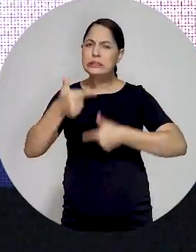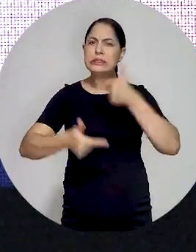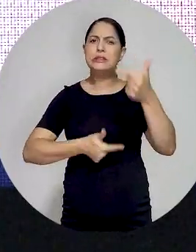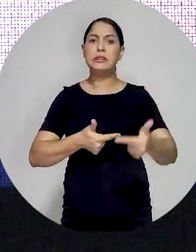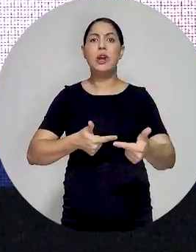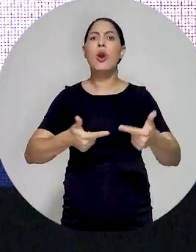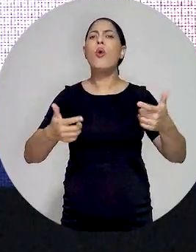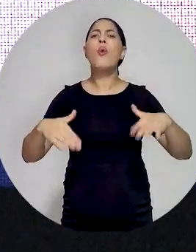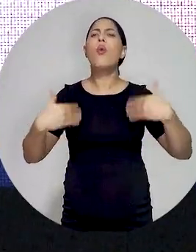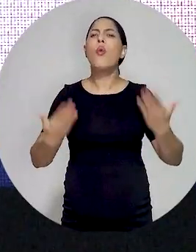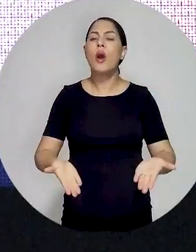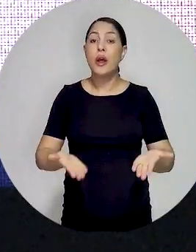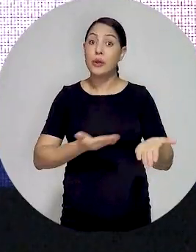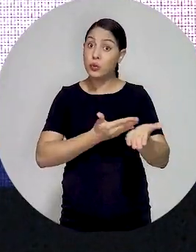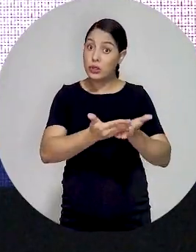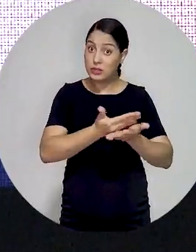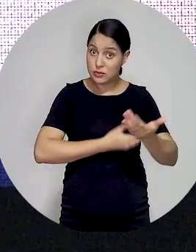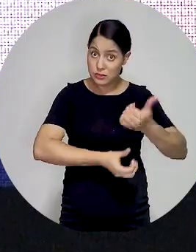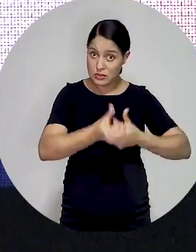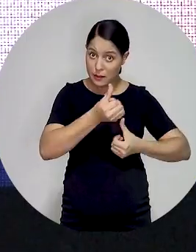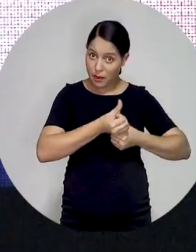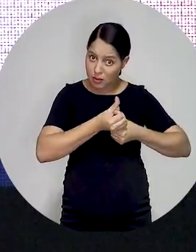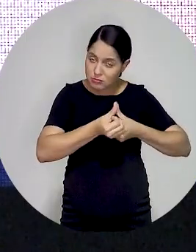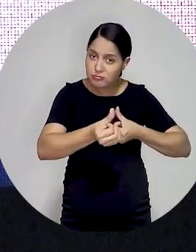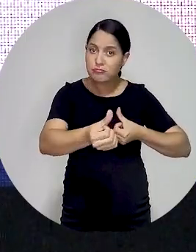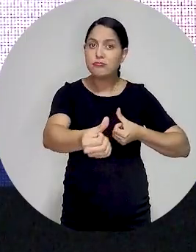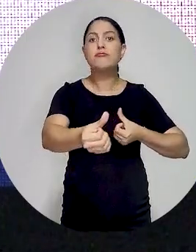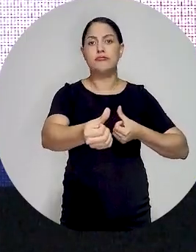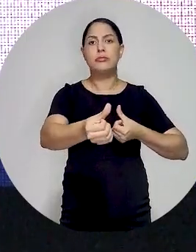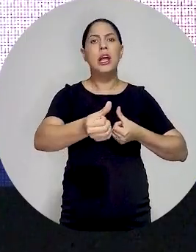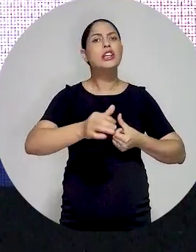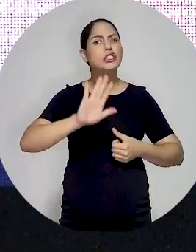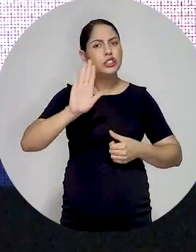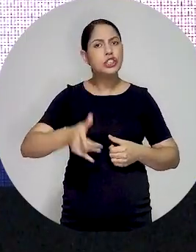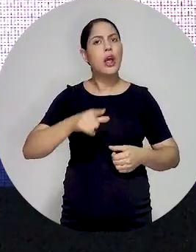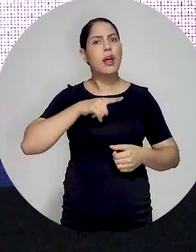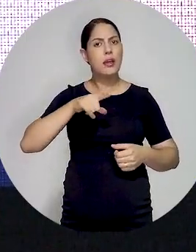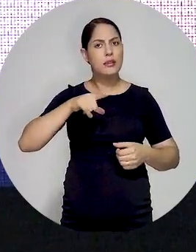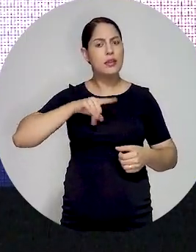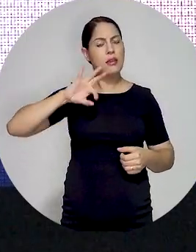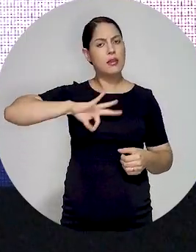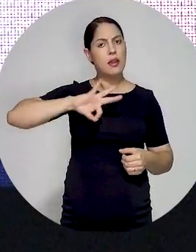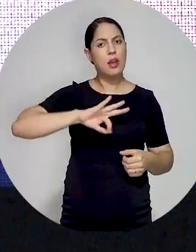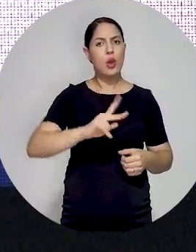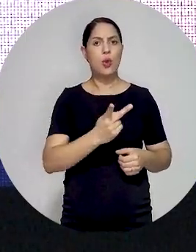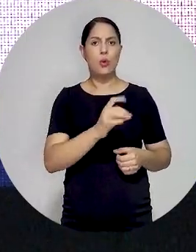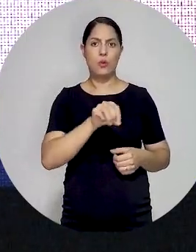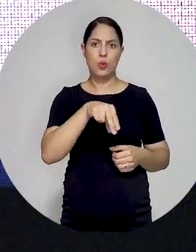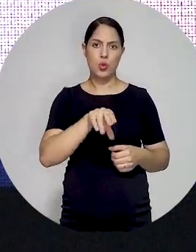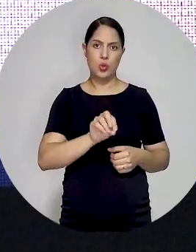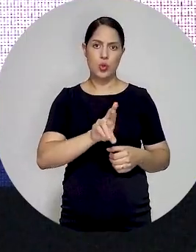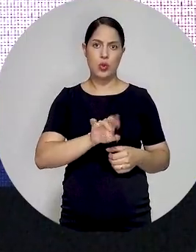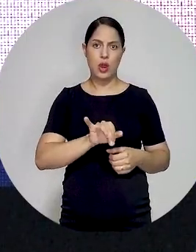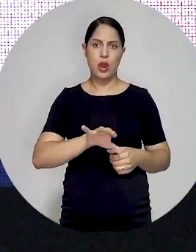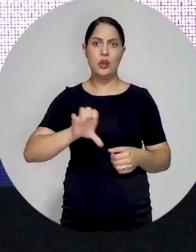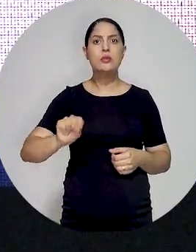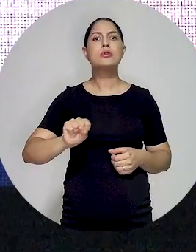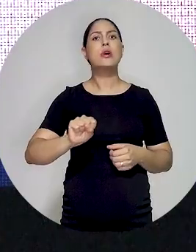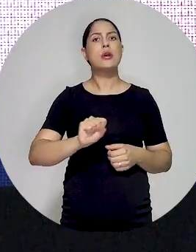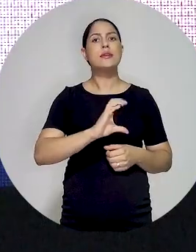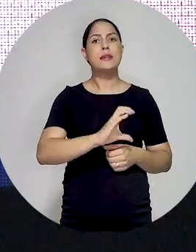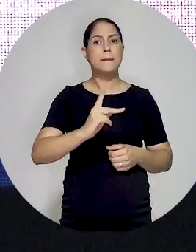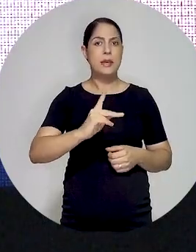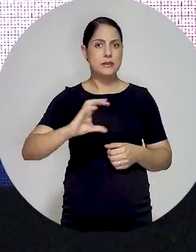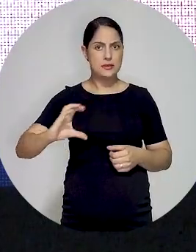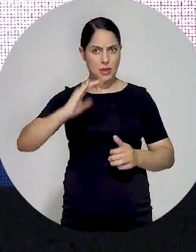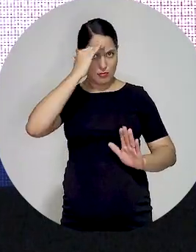no início do semestre pela aprovação dos honorários advogados respeitados no Código de Processo